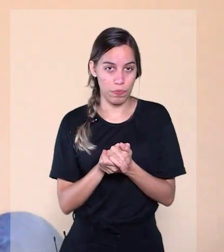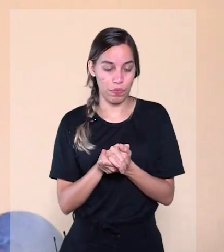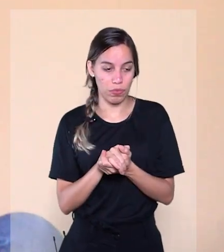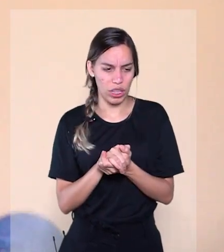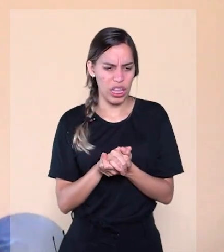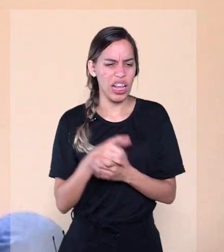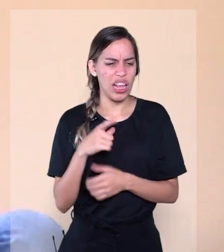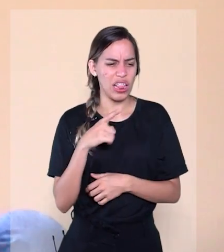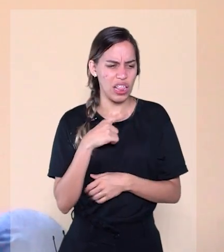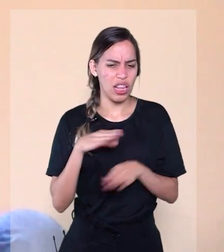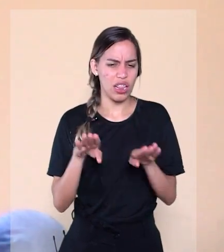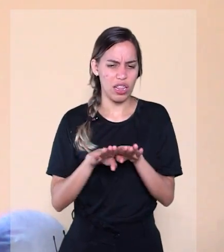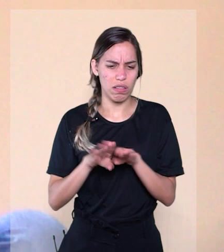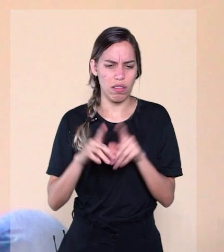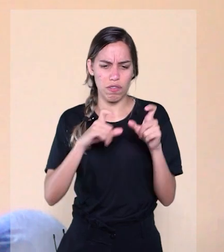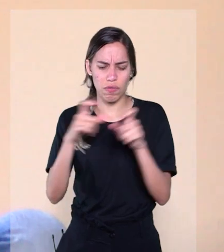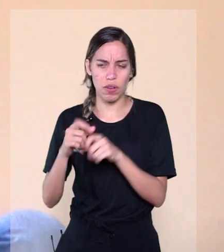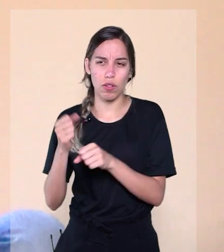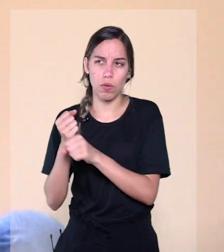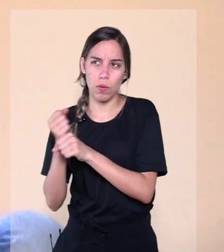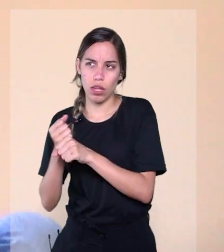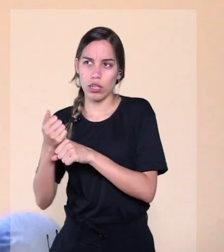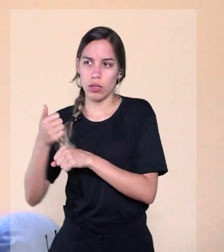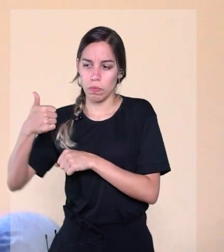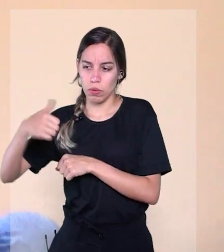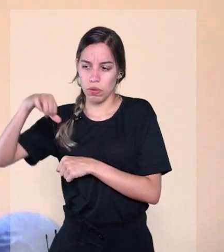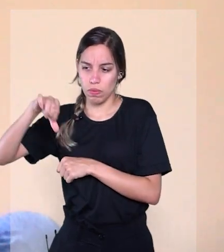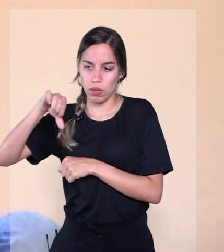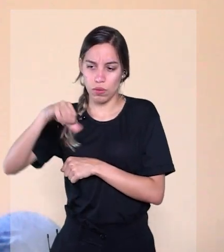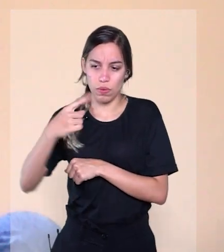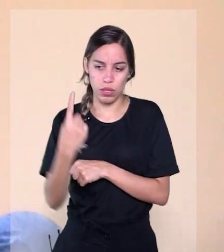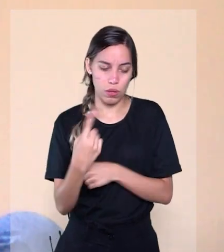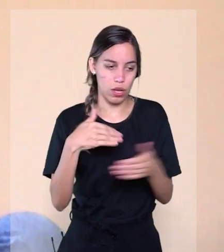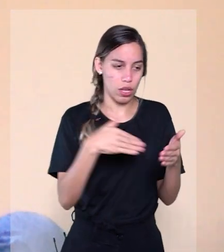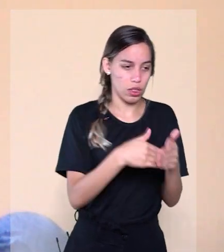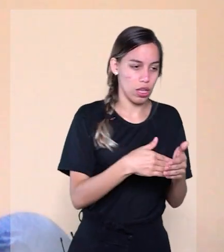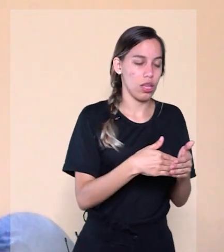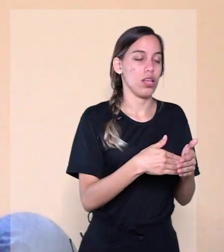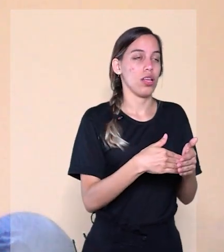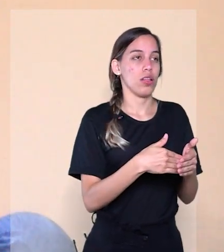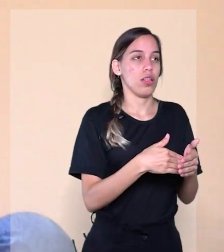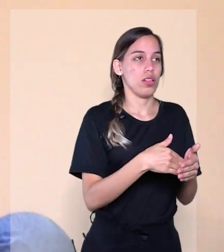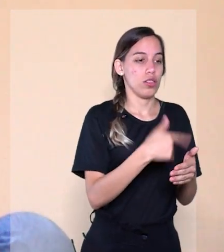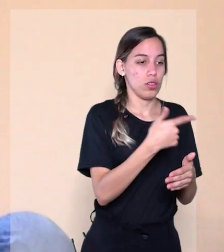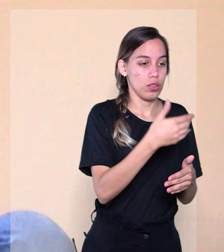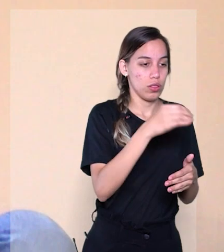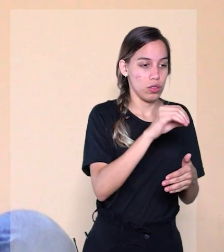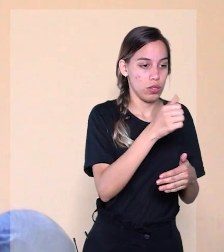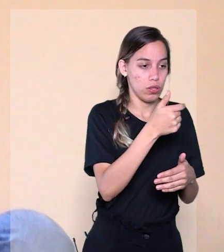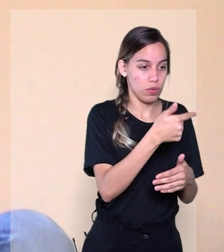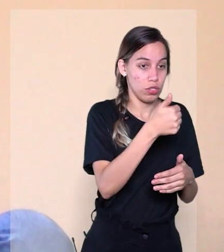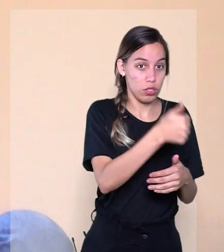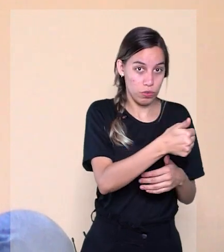E o resto, tem fotos de 91 a 2021. Então, eu fui também procurar no meu arquivo